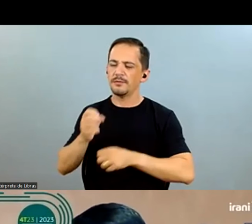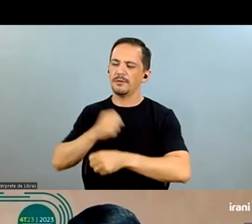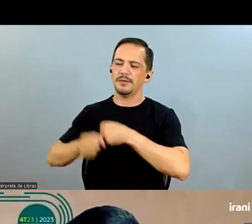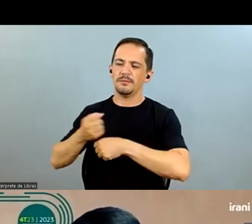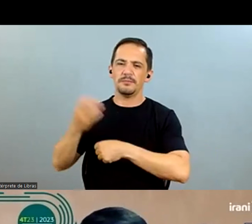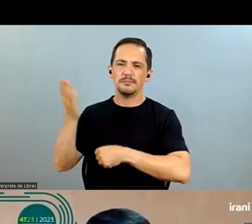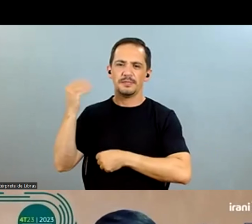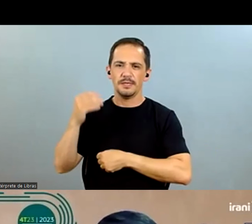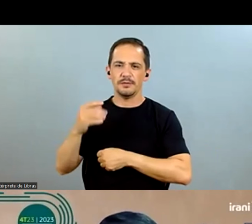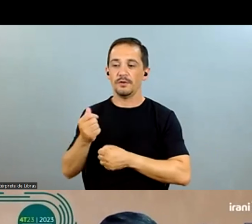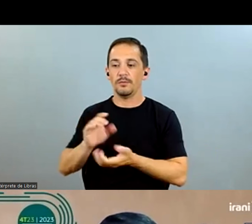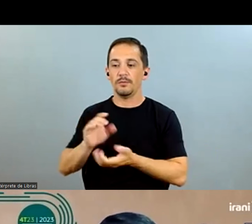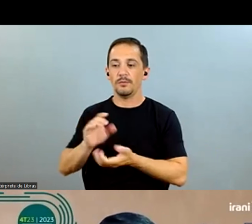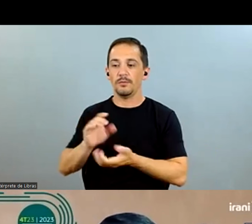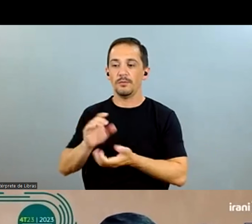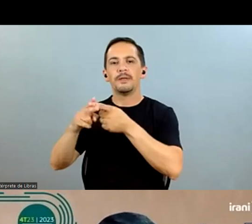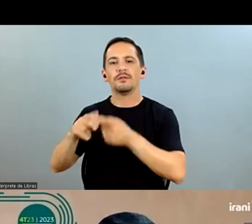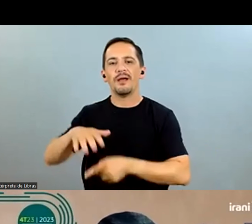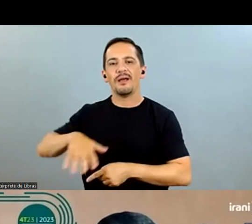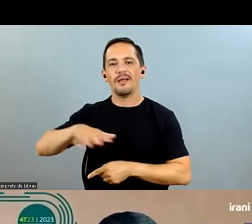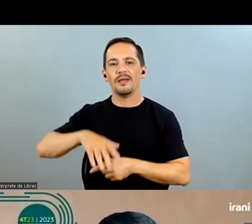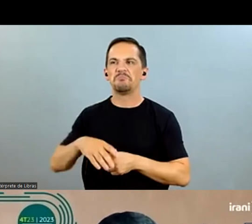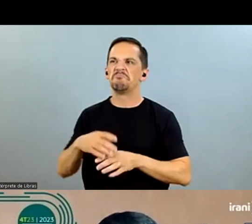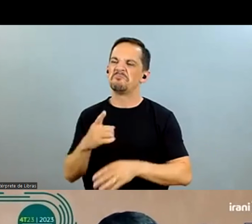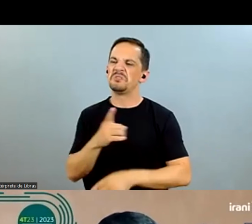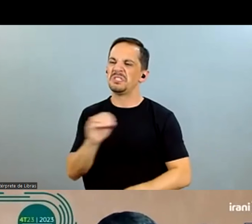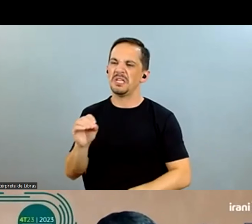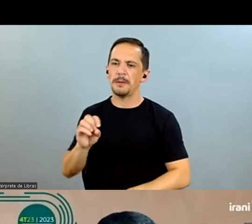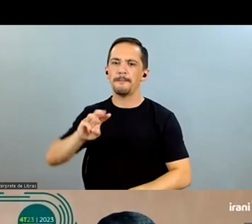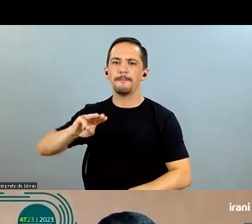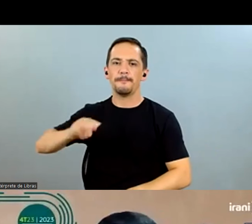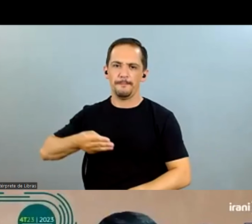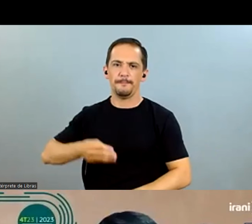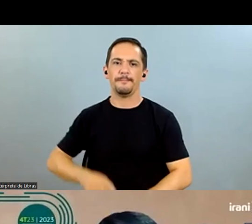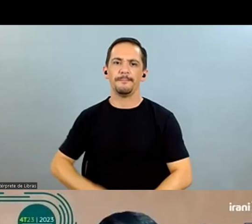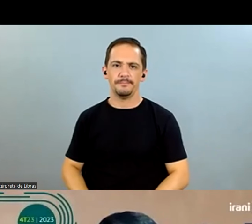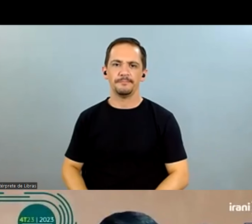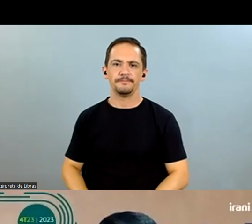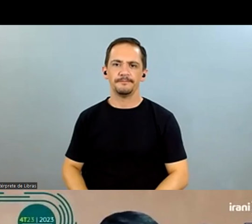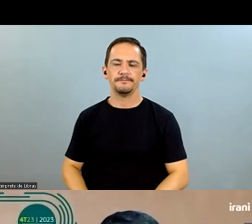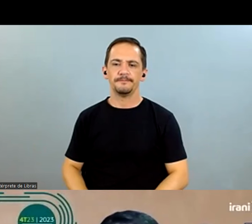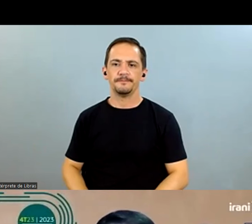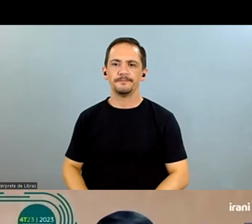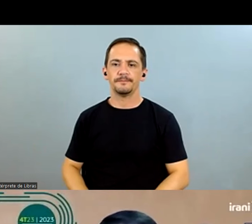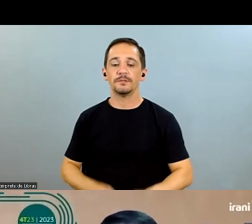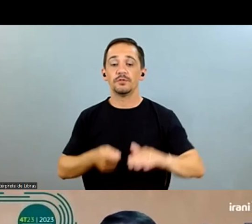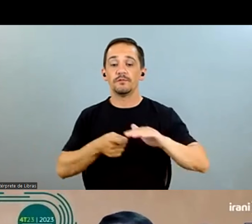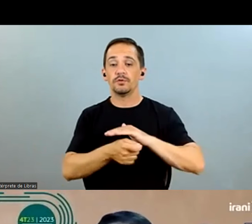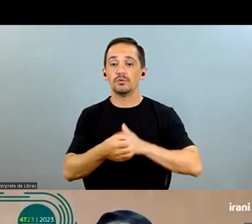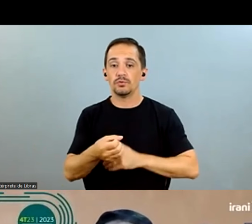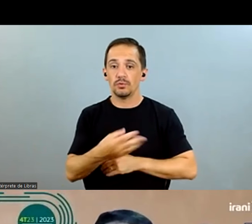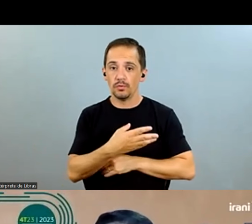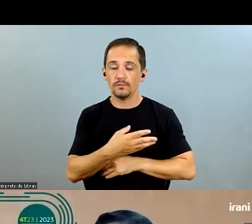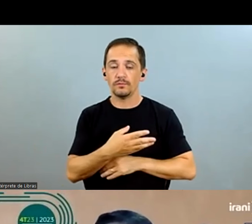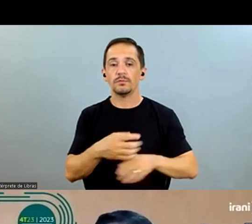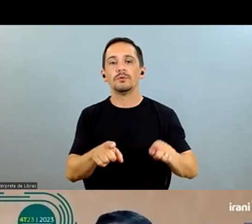milhões né e e os os novos investimentos nós estamos concedendo ainda o